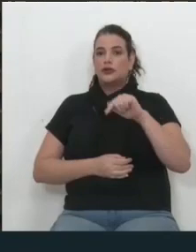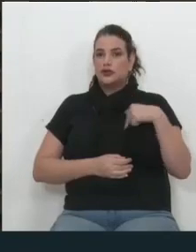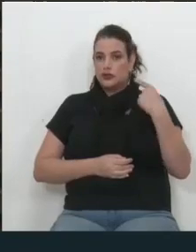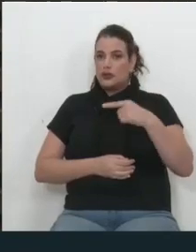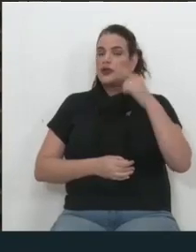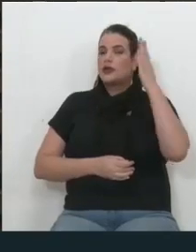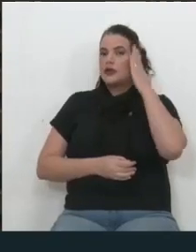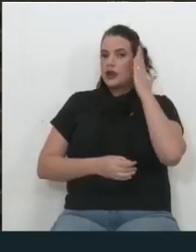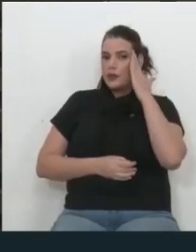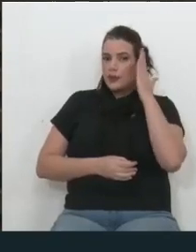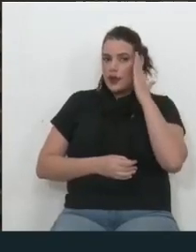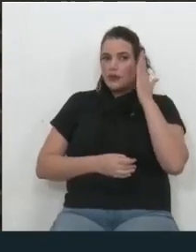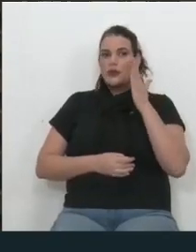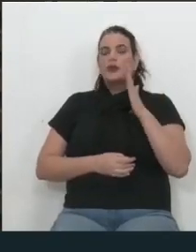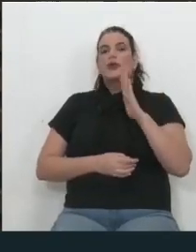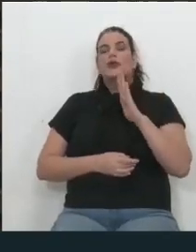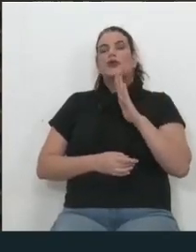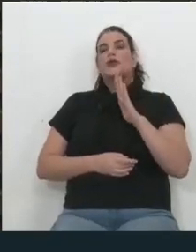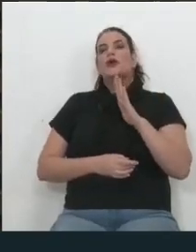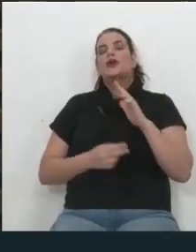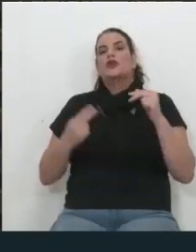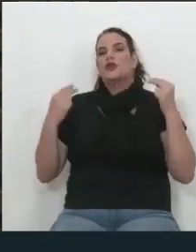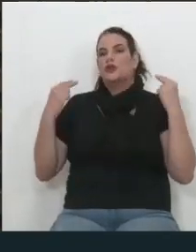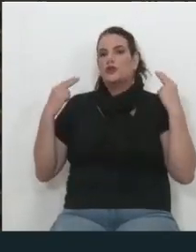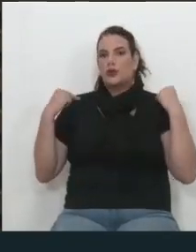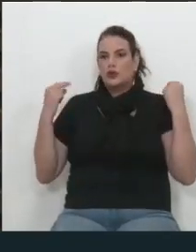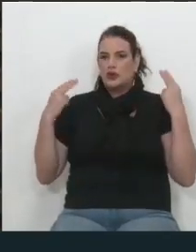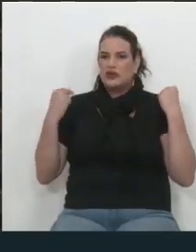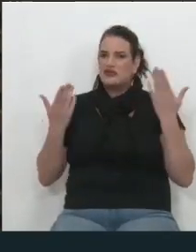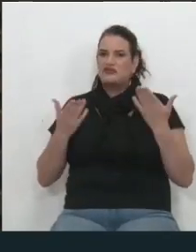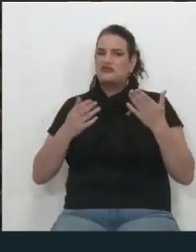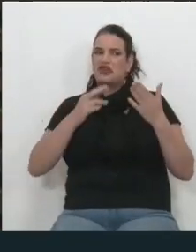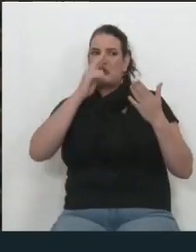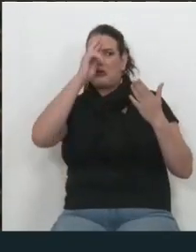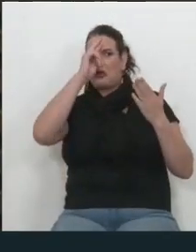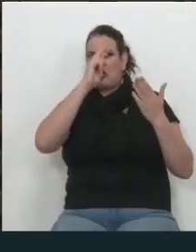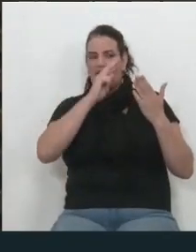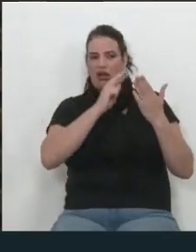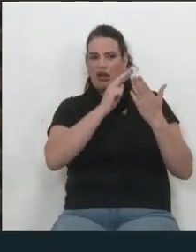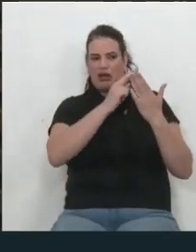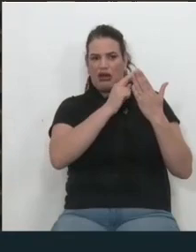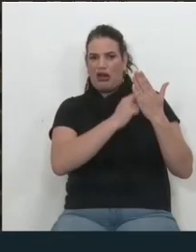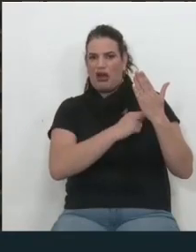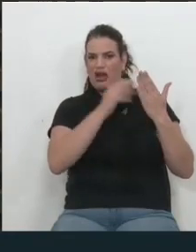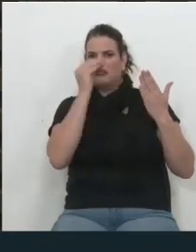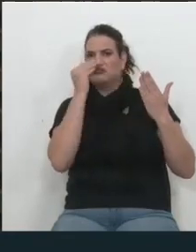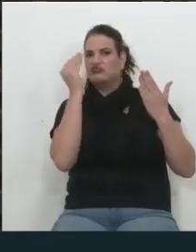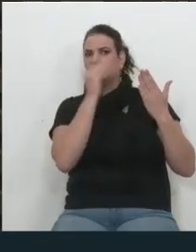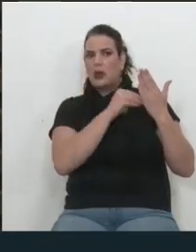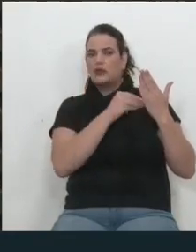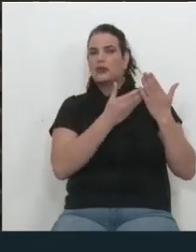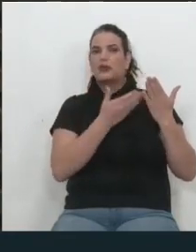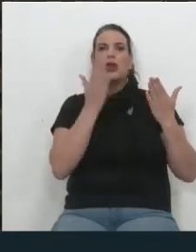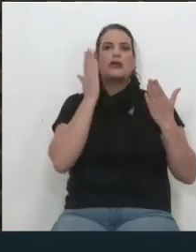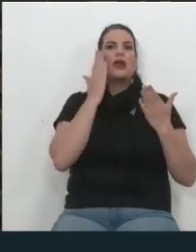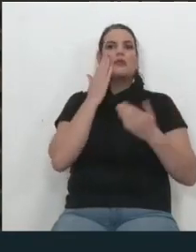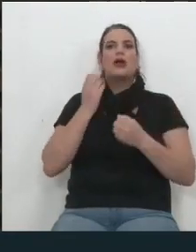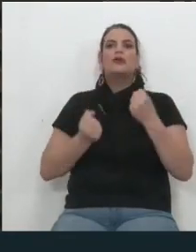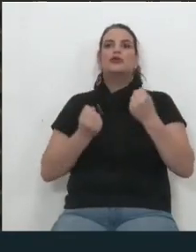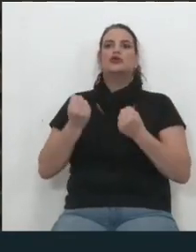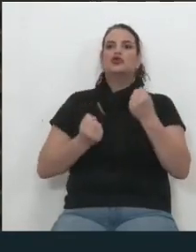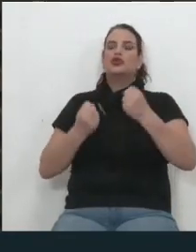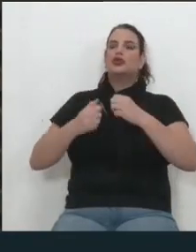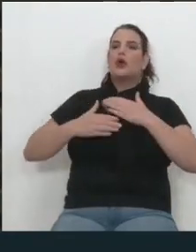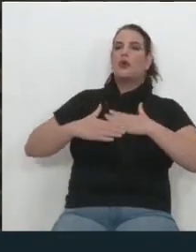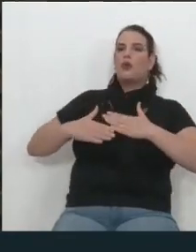recurso, ora imposto aos motoristas que não seguem bem a sua obrigação de saber dirigir com cautela